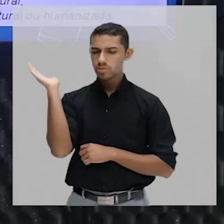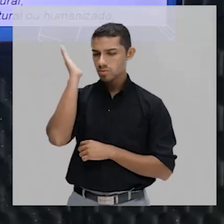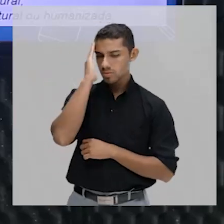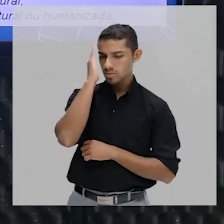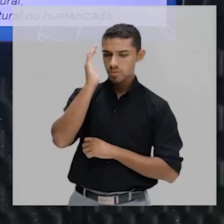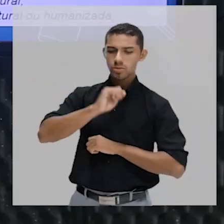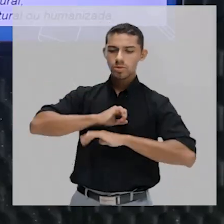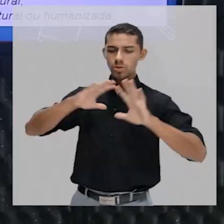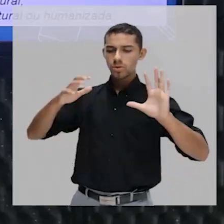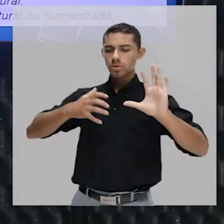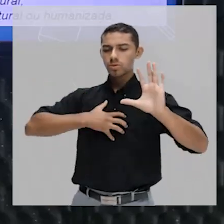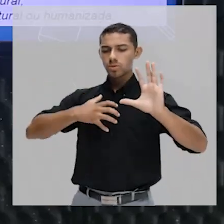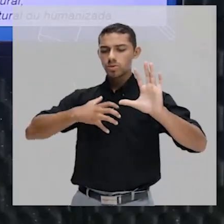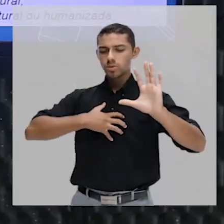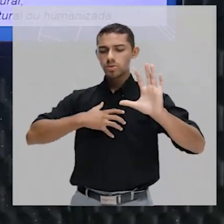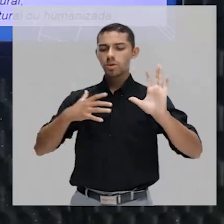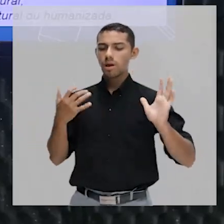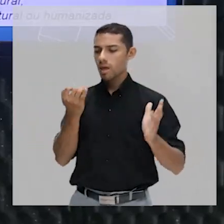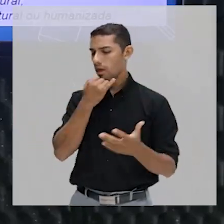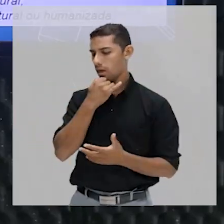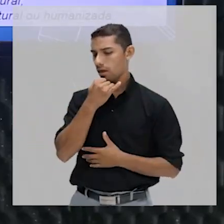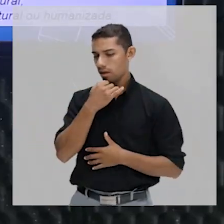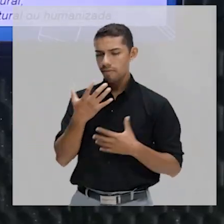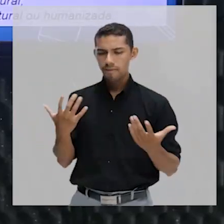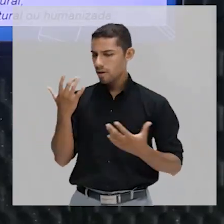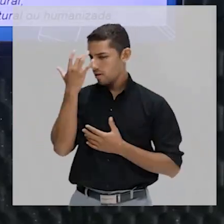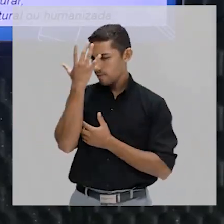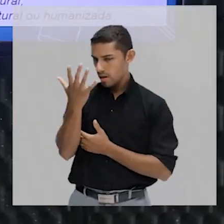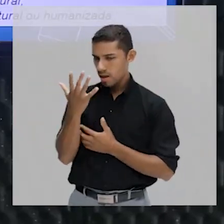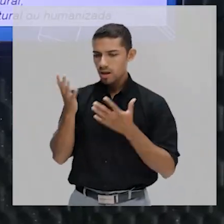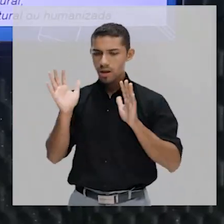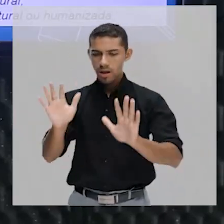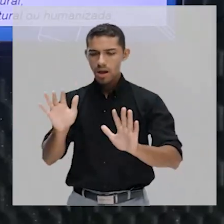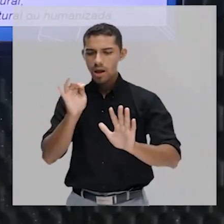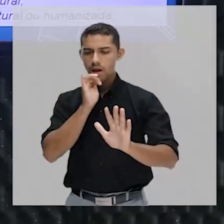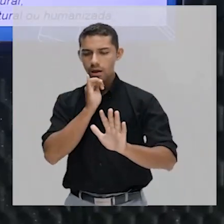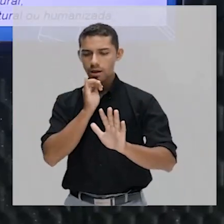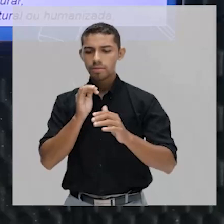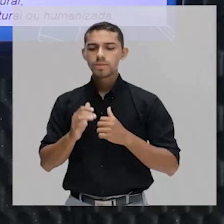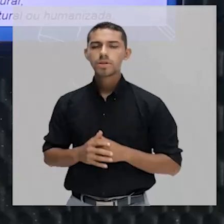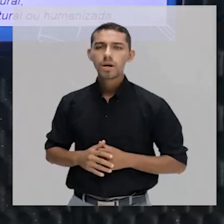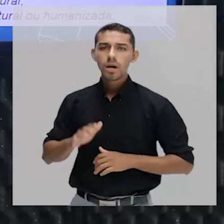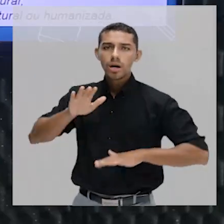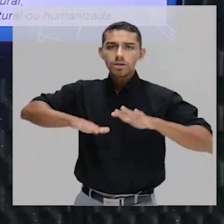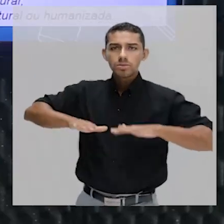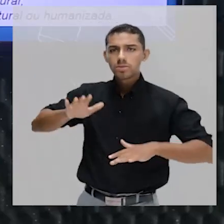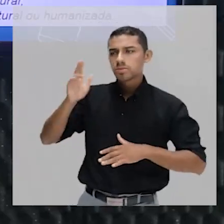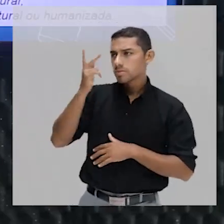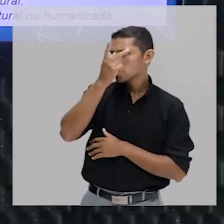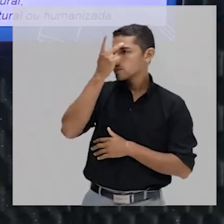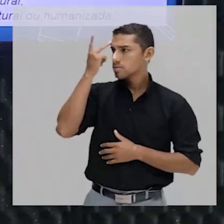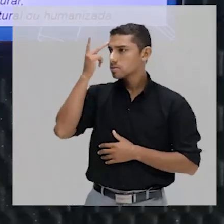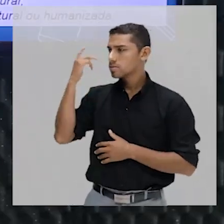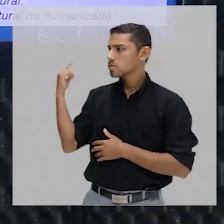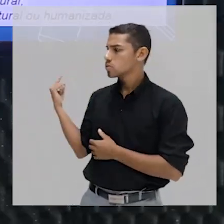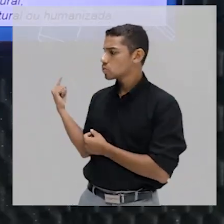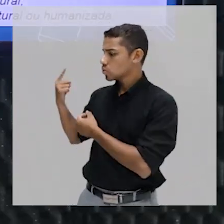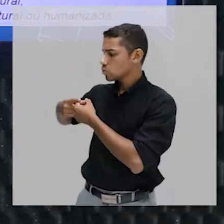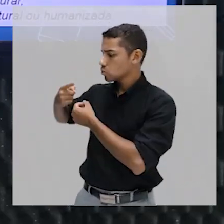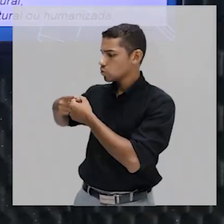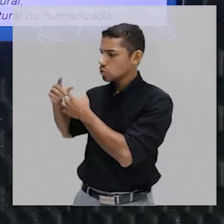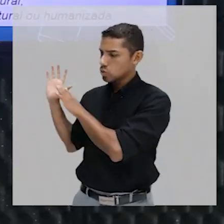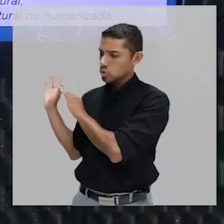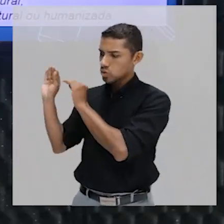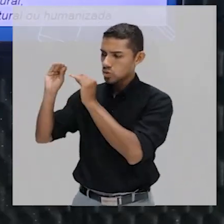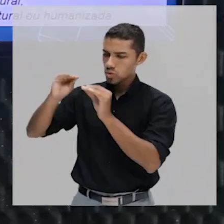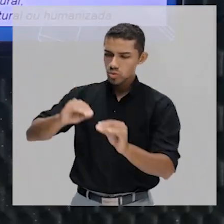através dos nossos sentidos. Vou te dar um exemplo fácil, né? Muitas pessoas que, principalmente que vieram, por exemplo, do interior para cá para a cidade,